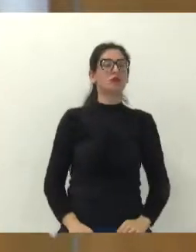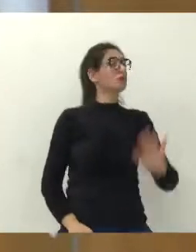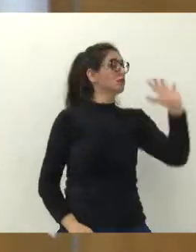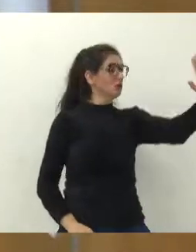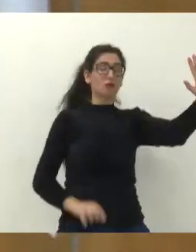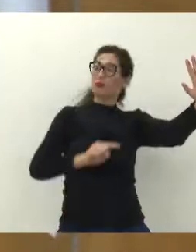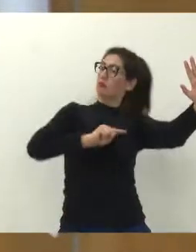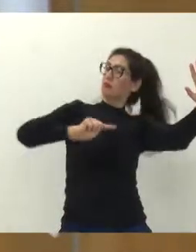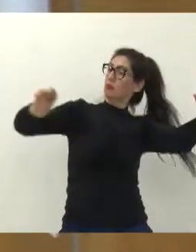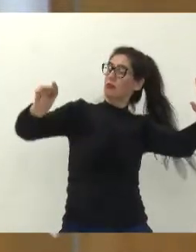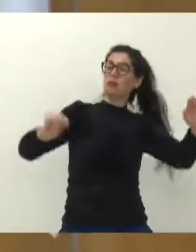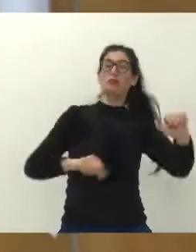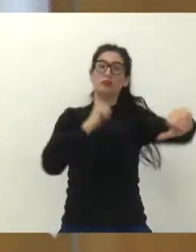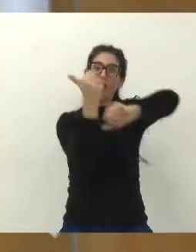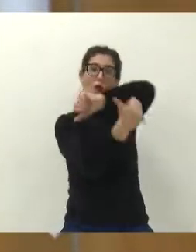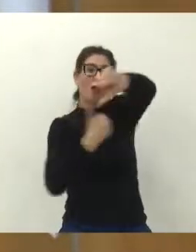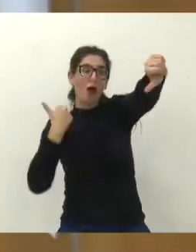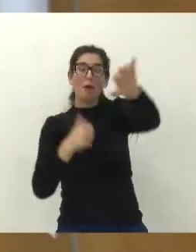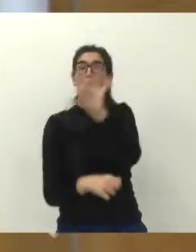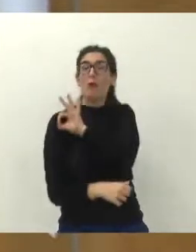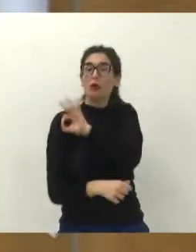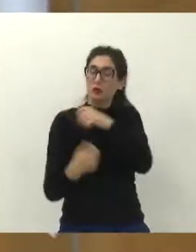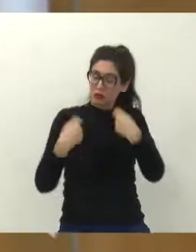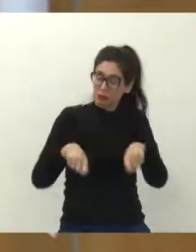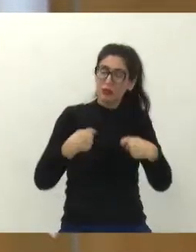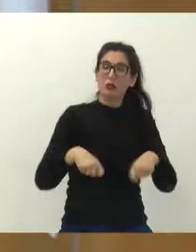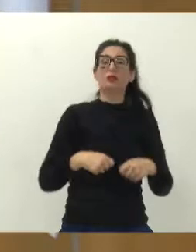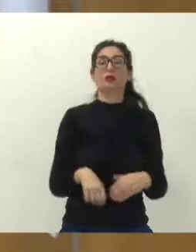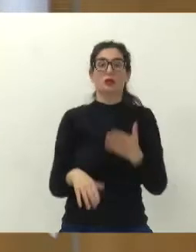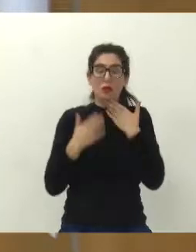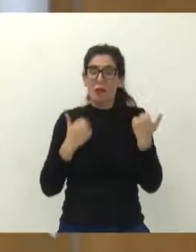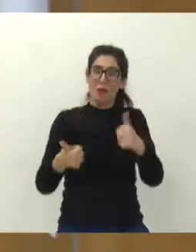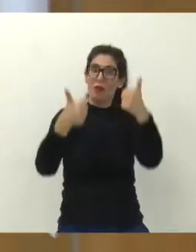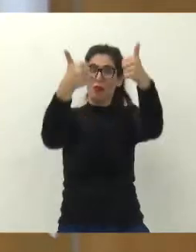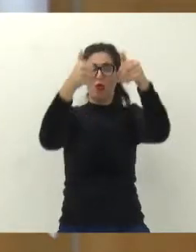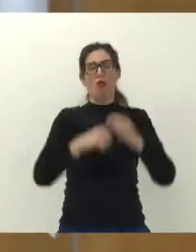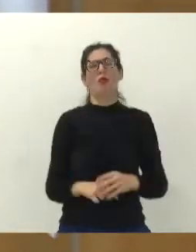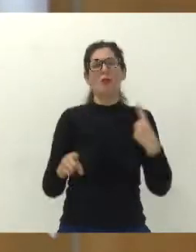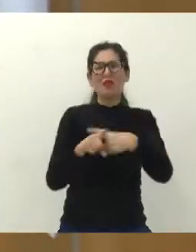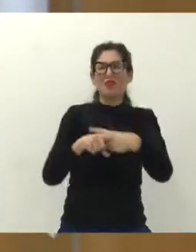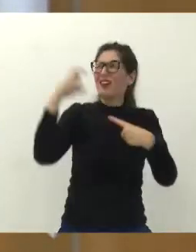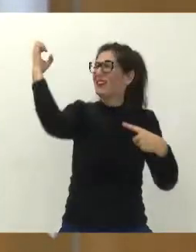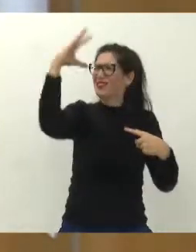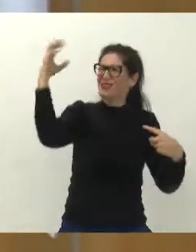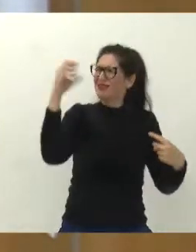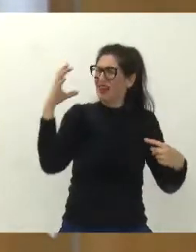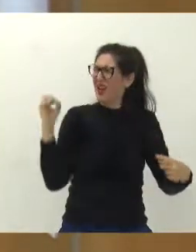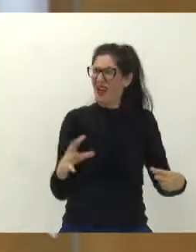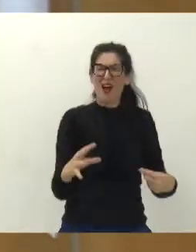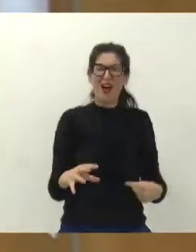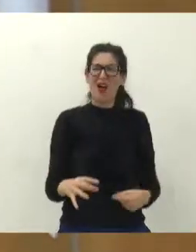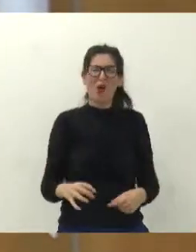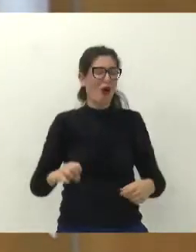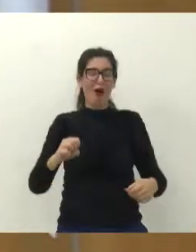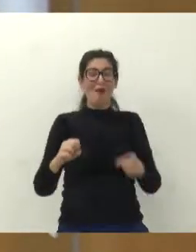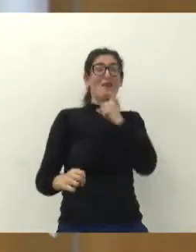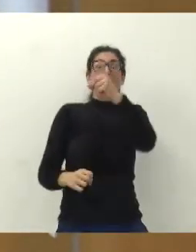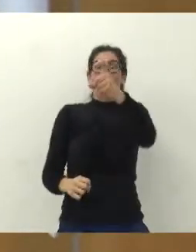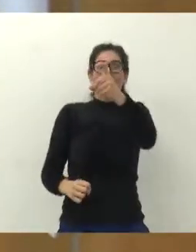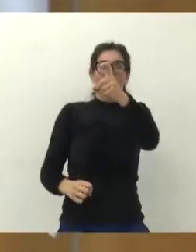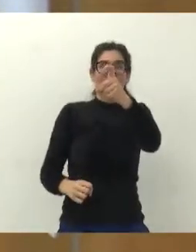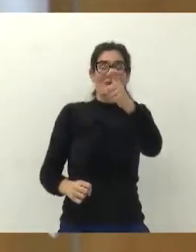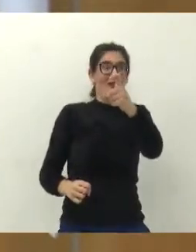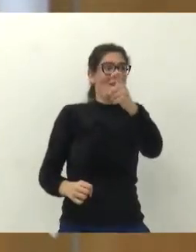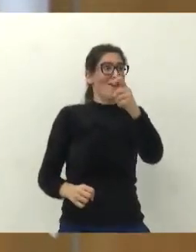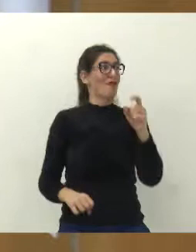solução? O sistema nosso de semafórico não vai dar conta. Por quê? Abre um lugar, Derbal, passa, fecha